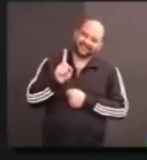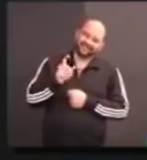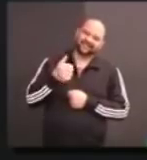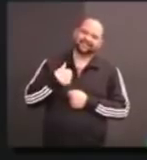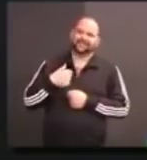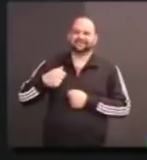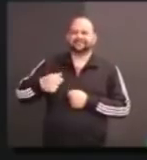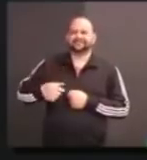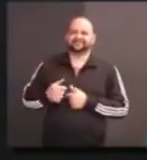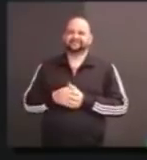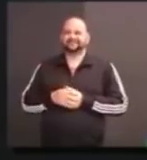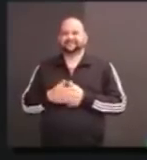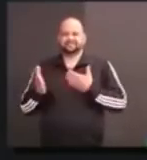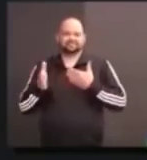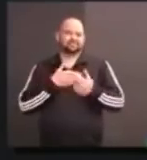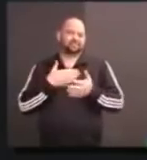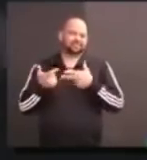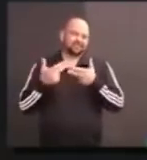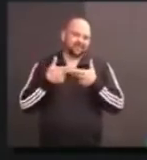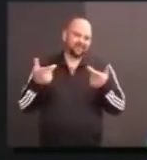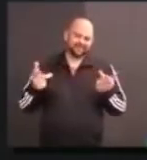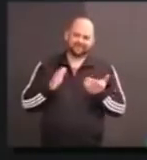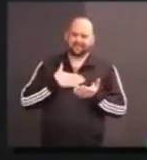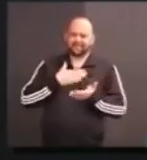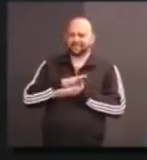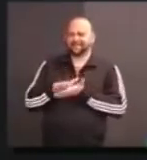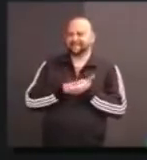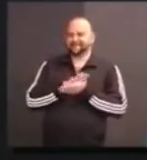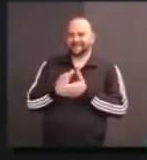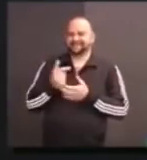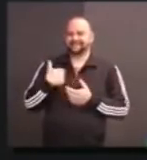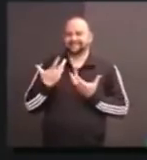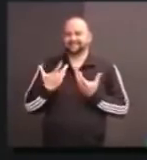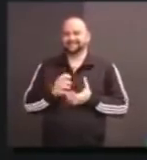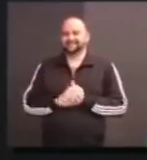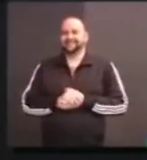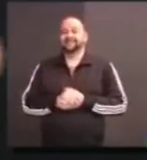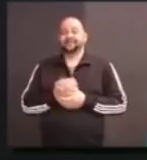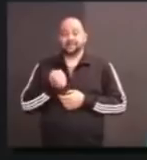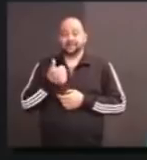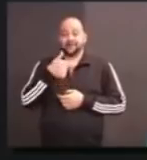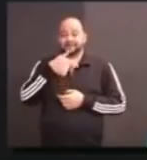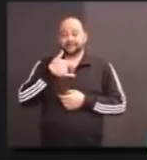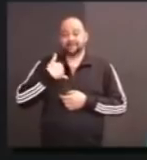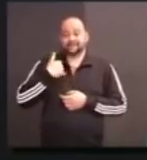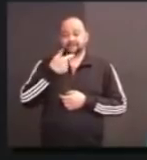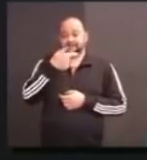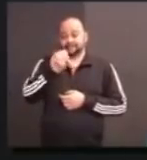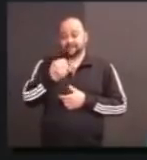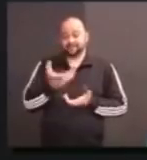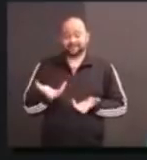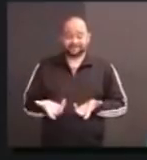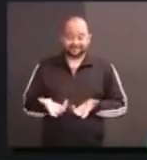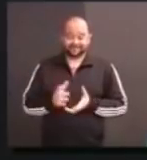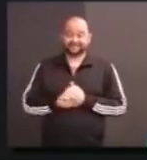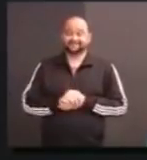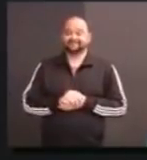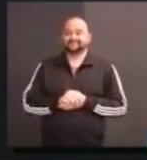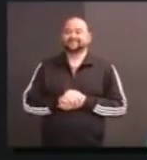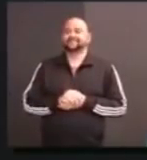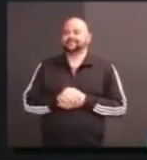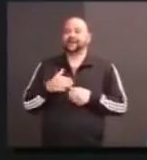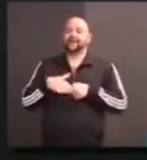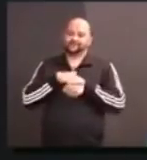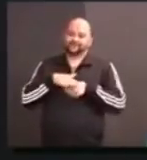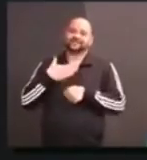vergonha. Qualquer coisa para mim não é nada. Também com quase 70 anos, para conversar